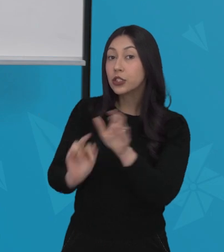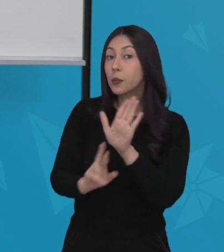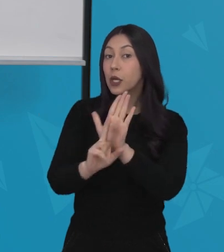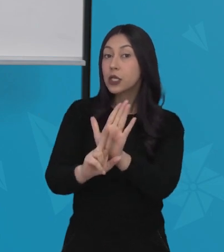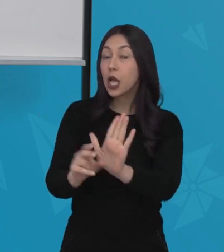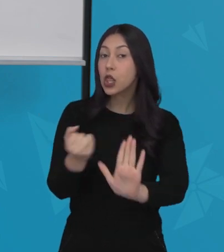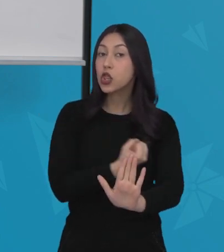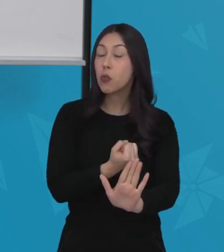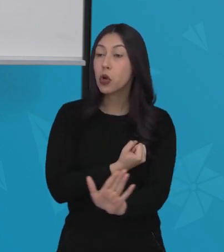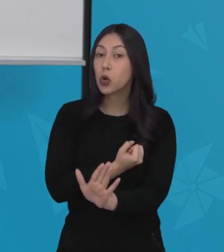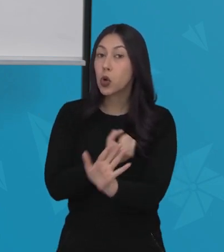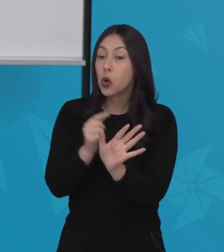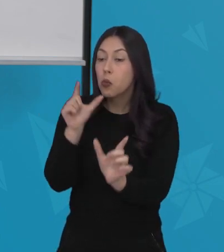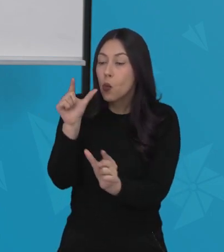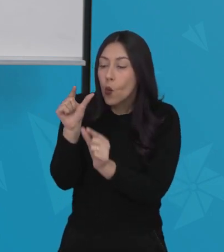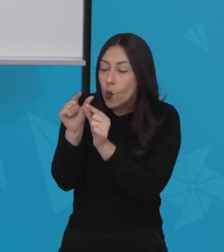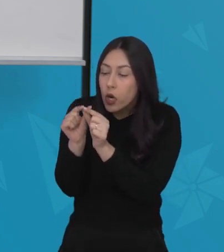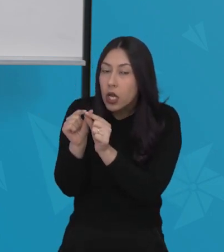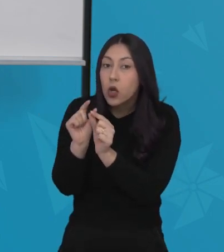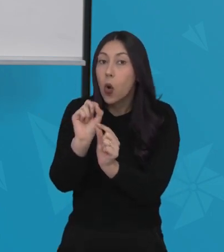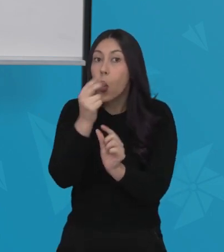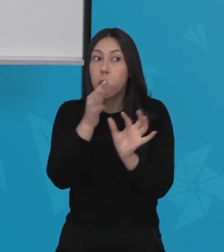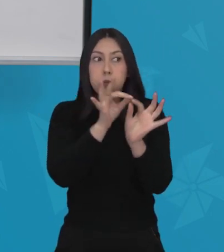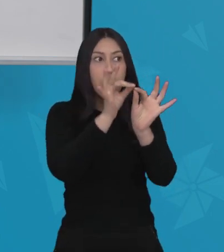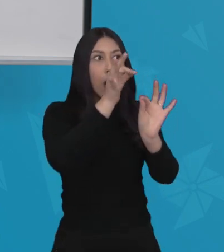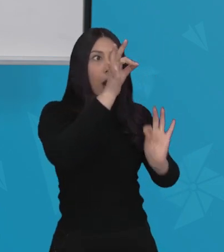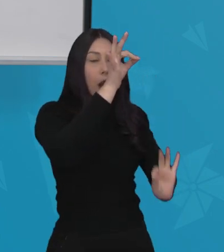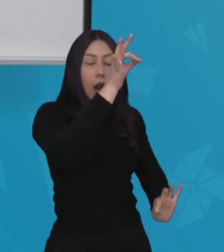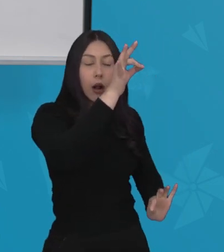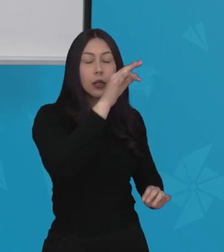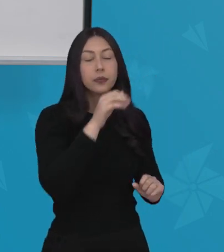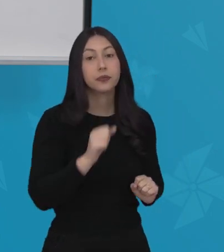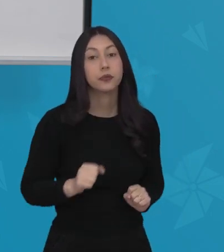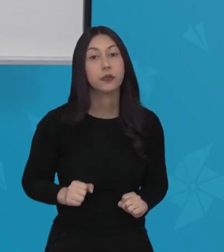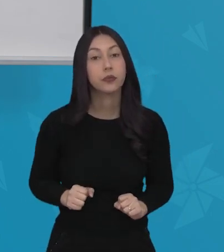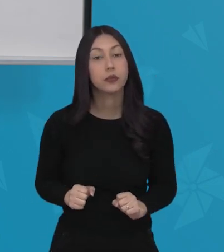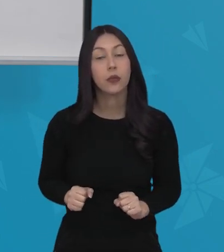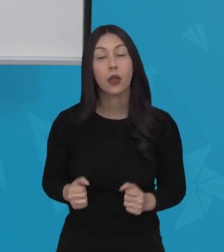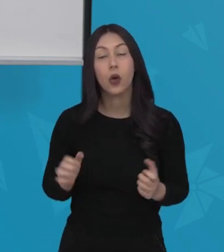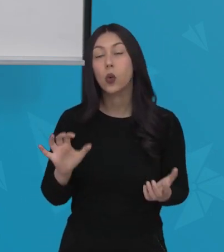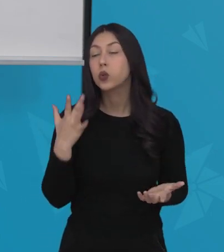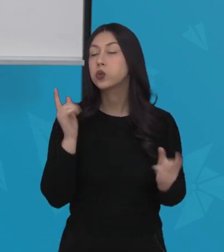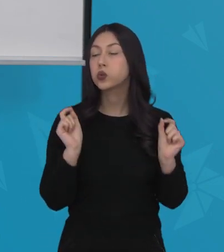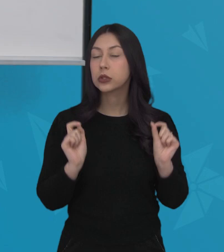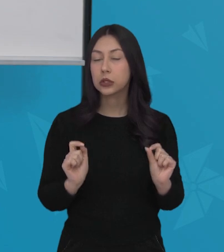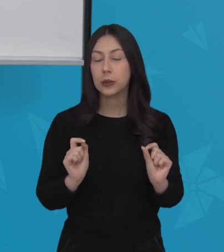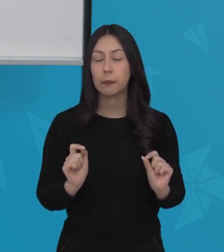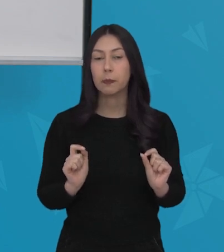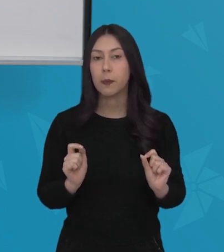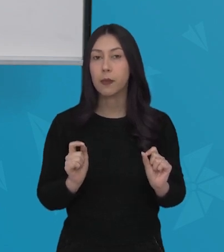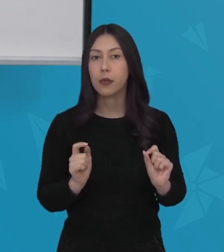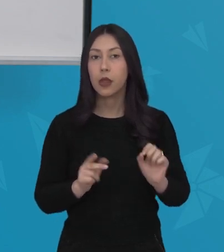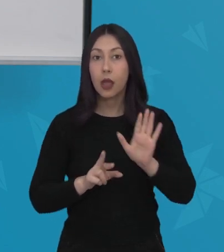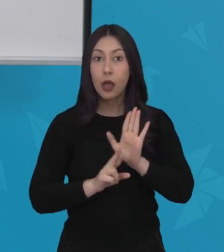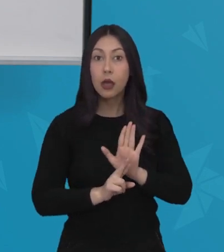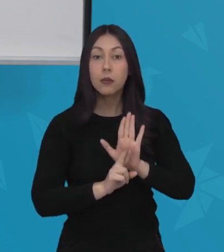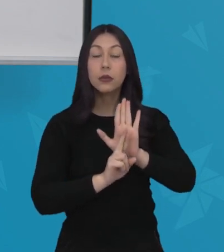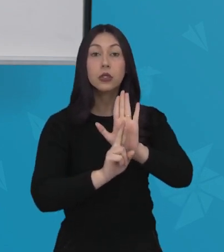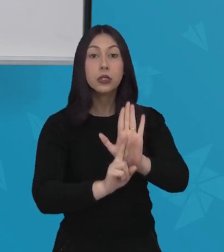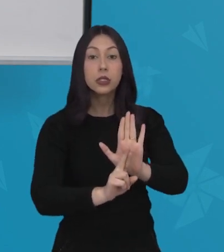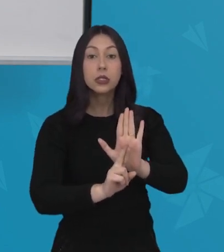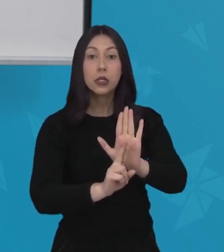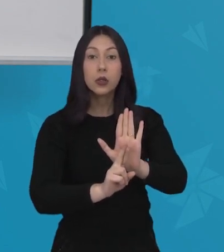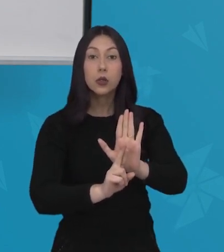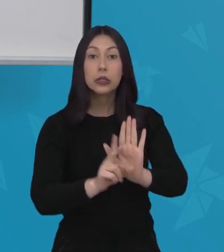ou muito pequenos que a gente utiliza na física. Tranquilo? O que acontece? A representação por notação